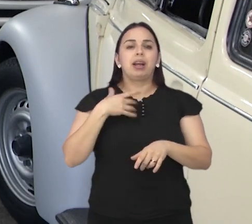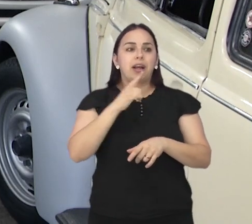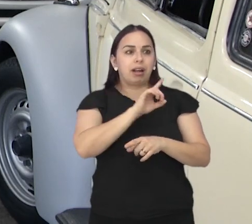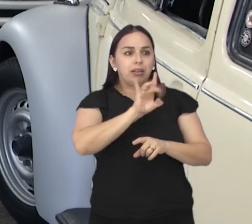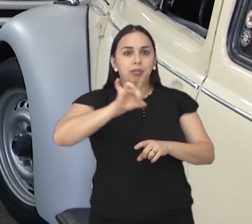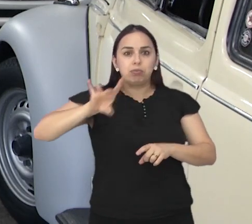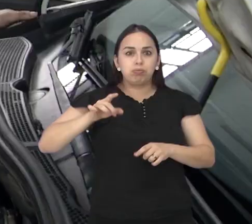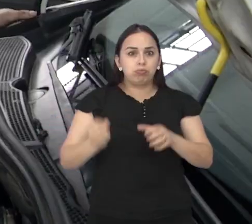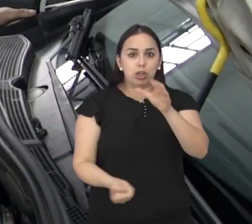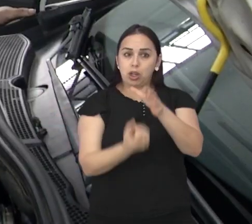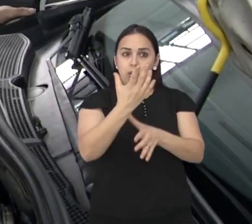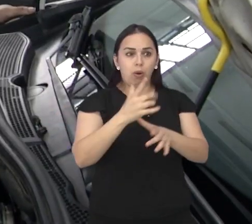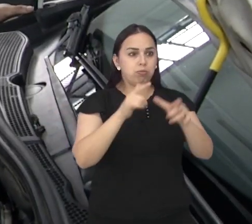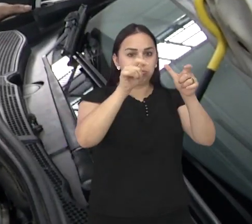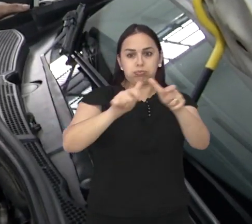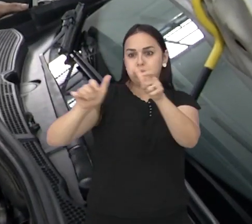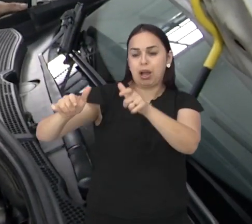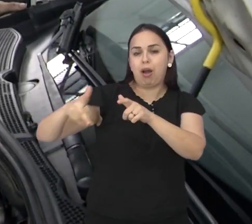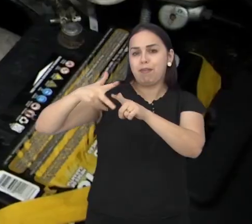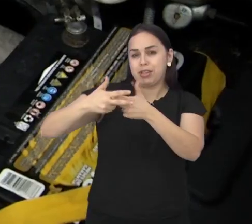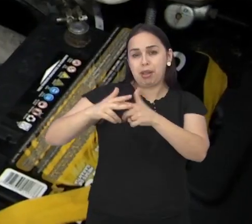sua própria oficina.